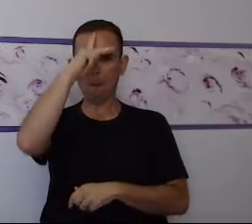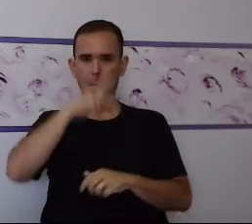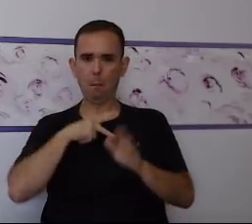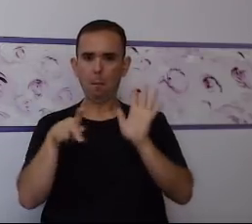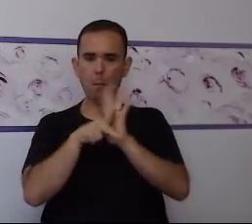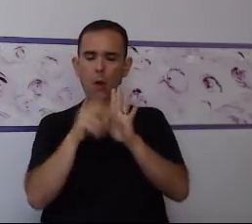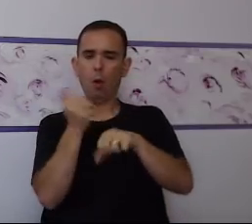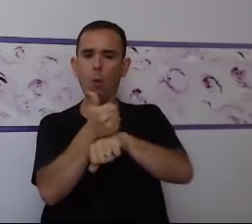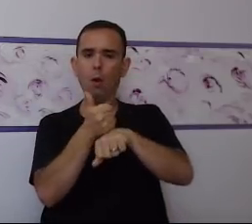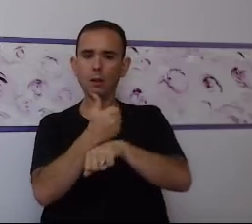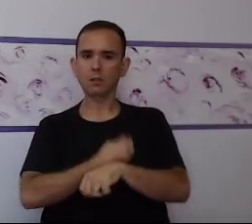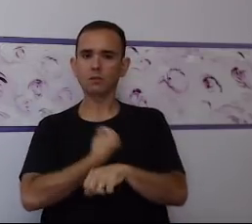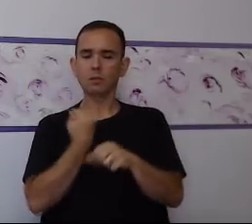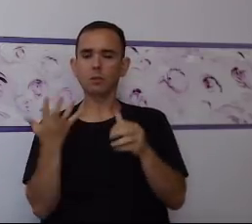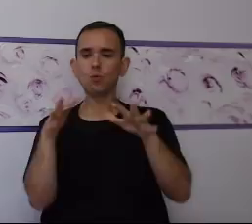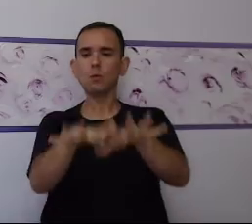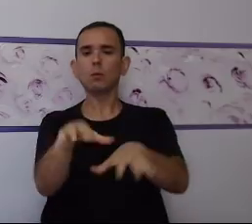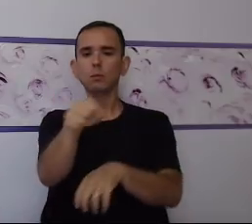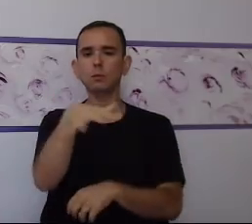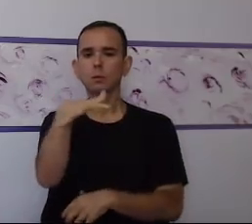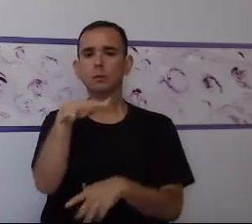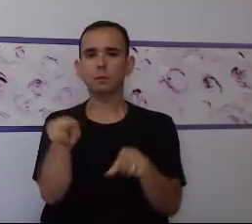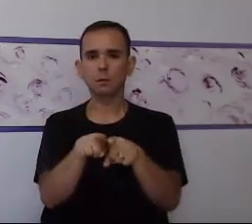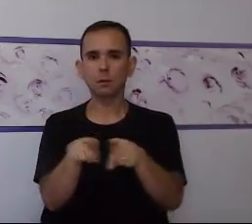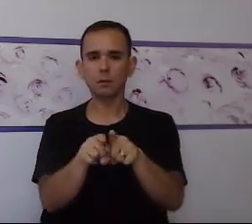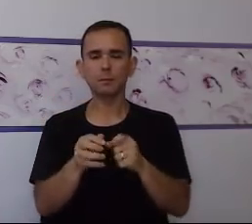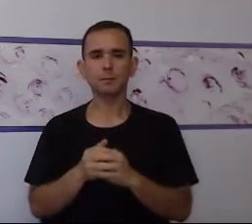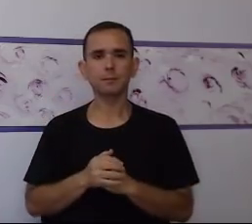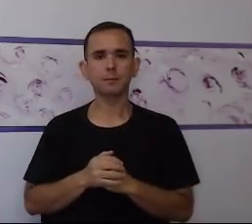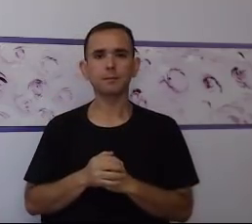qualidade de vida e na inclusão social.